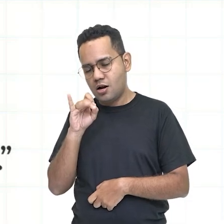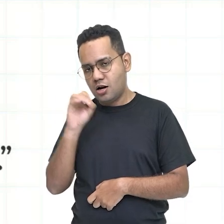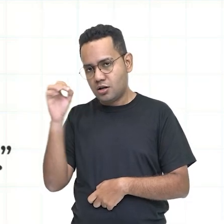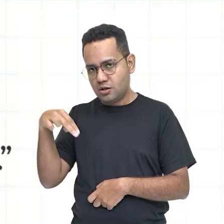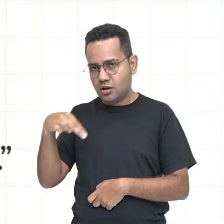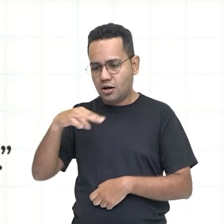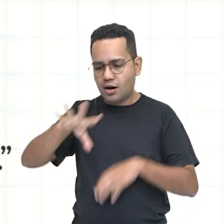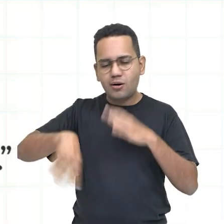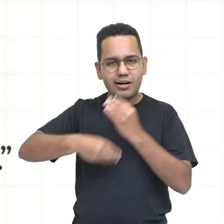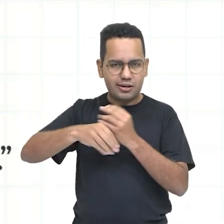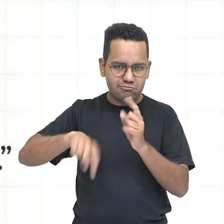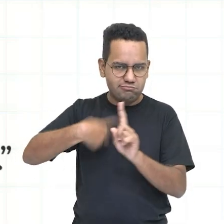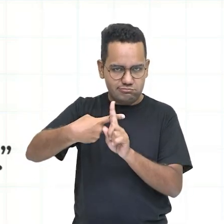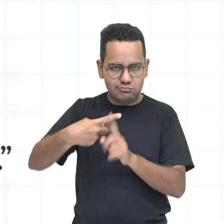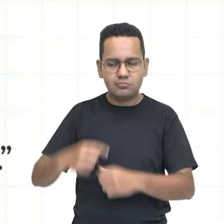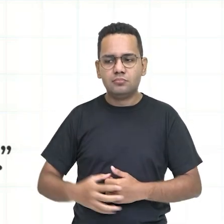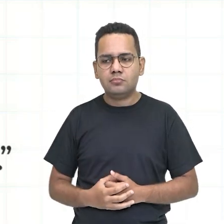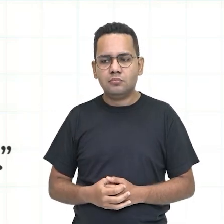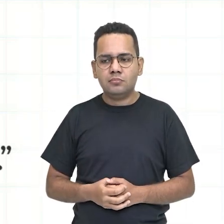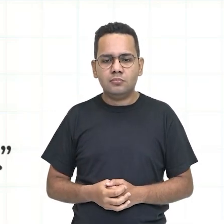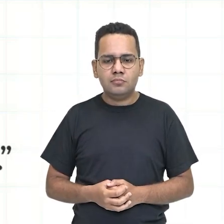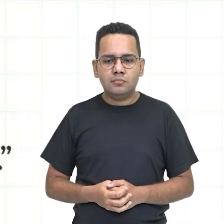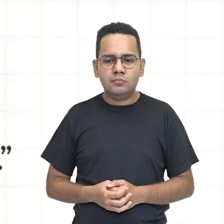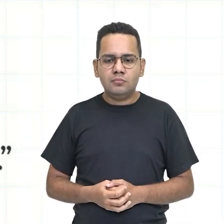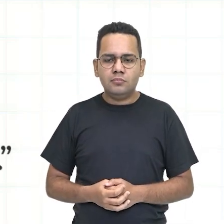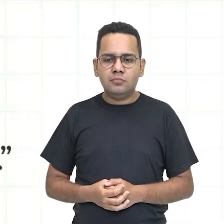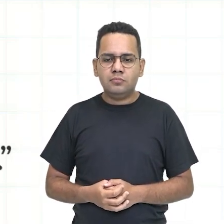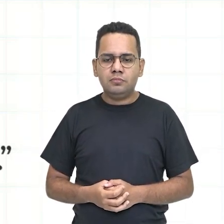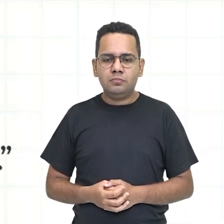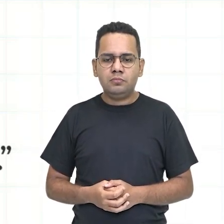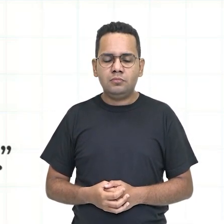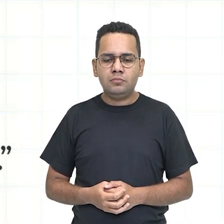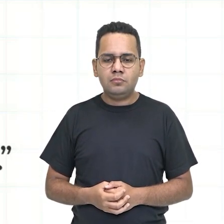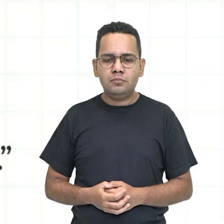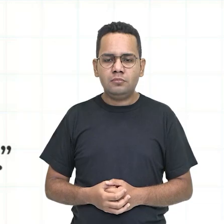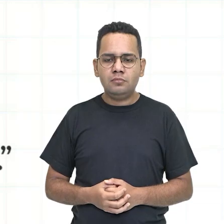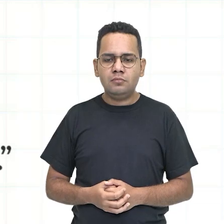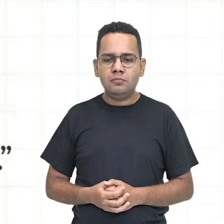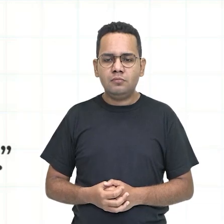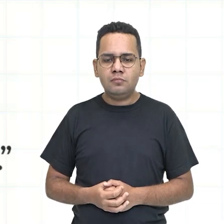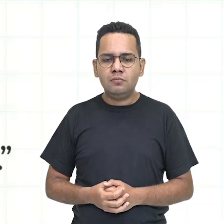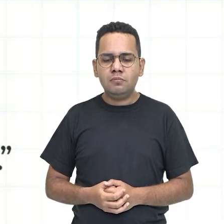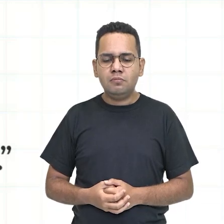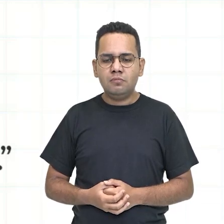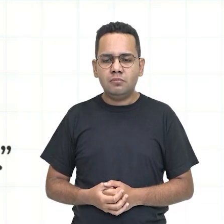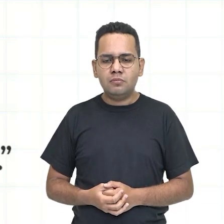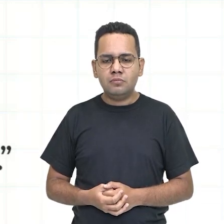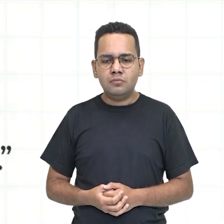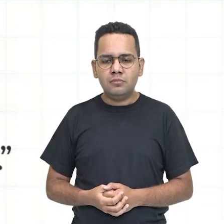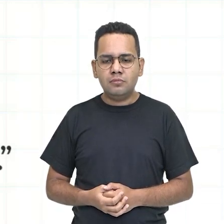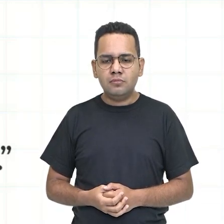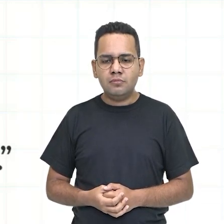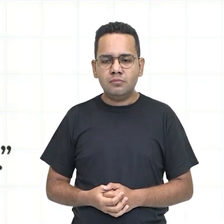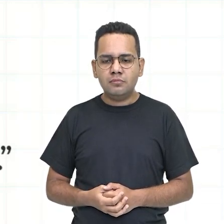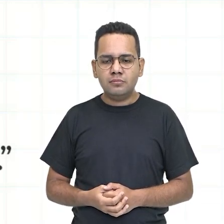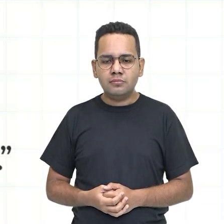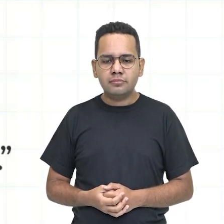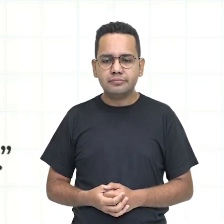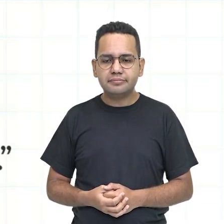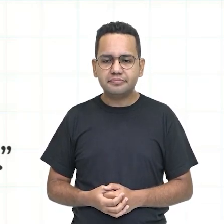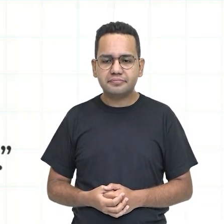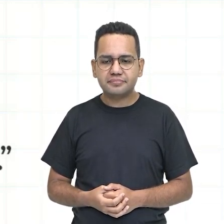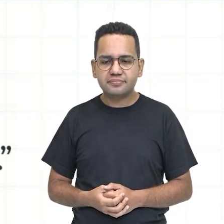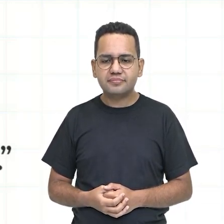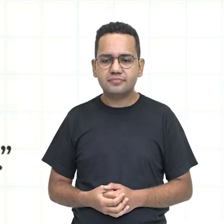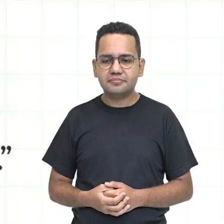ideia de acrescentar algo. He looks for discounts and deals. Olha, a nossa palavra favorita